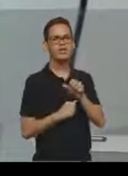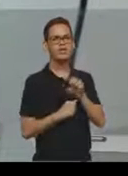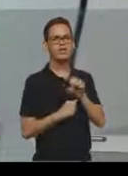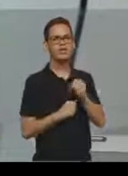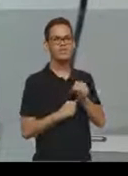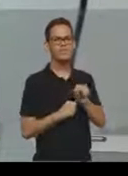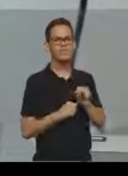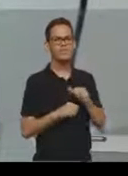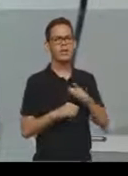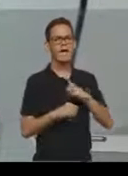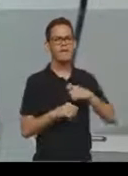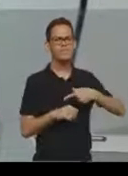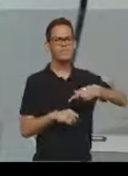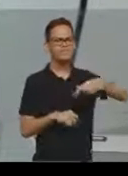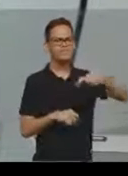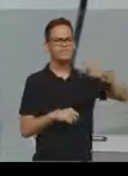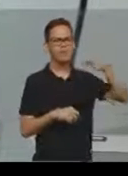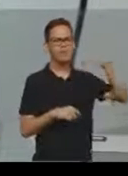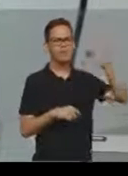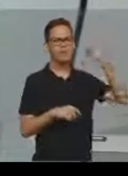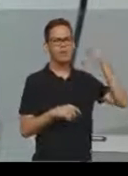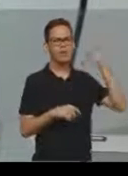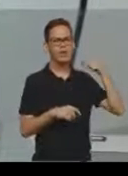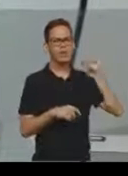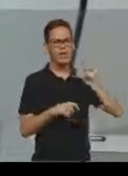que surgiram,